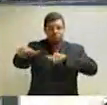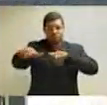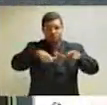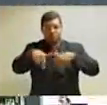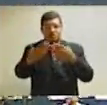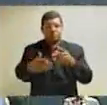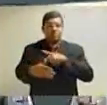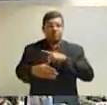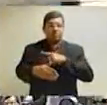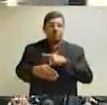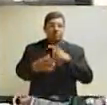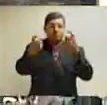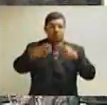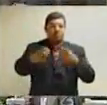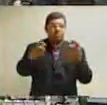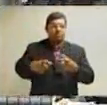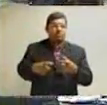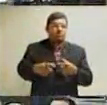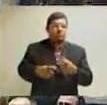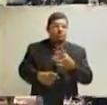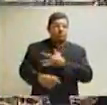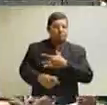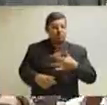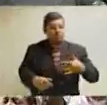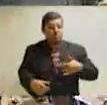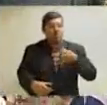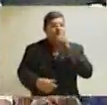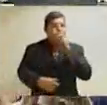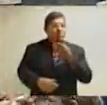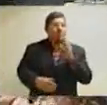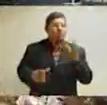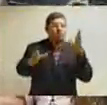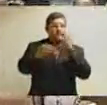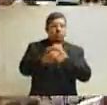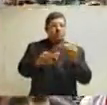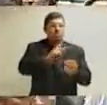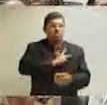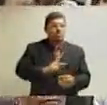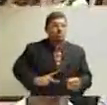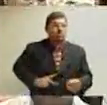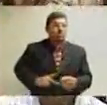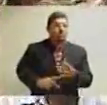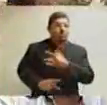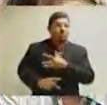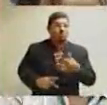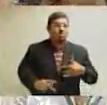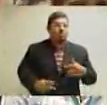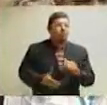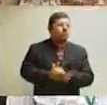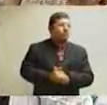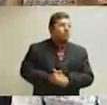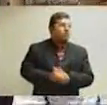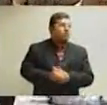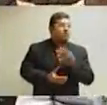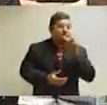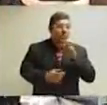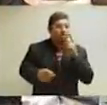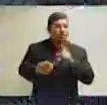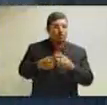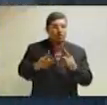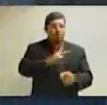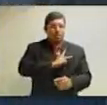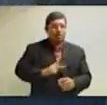trabalho, que deve ser um ambiente sadio, saudável. Eu já concluo, senhor presidente. Sadio, saudável. Digo isso,